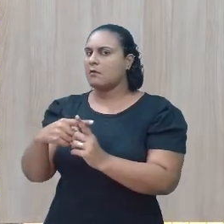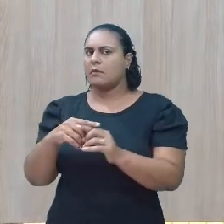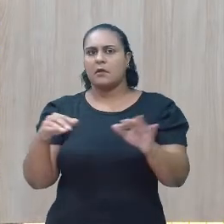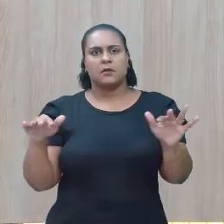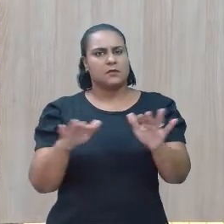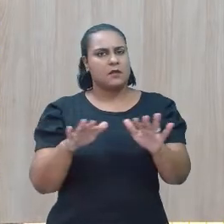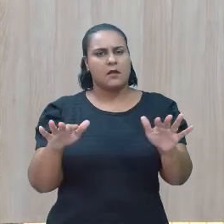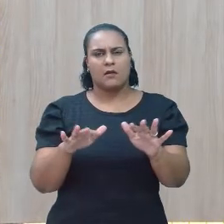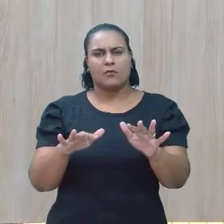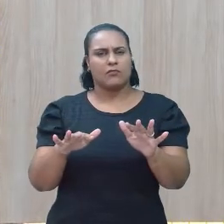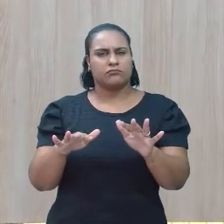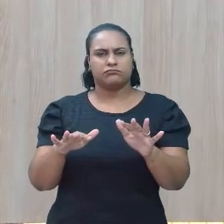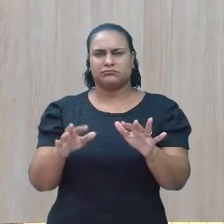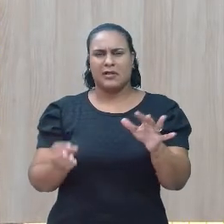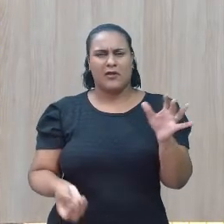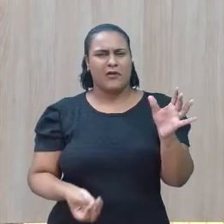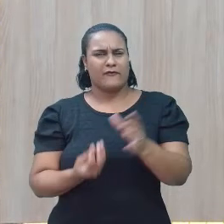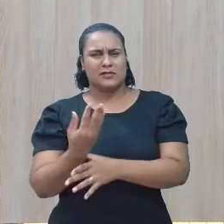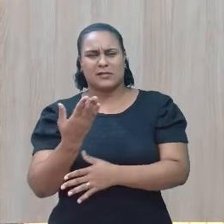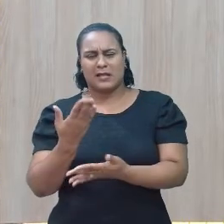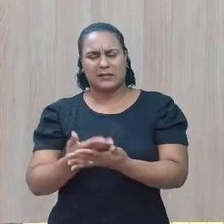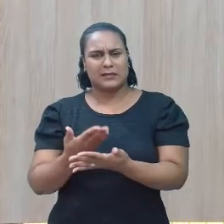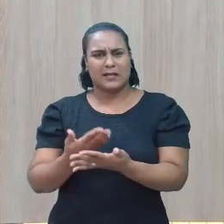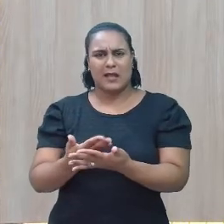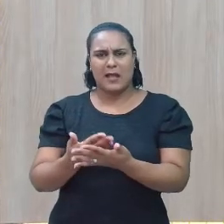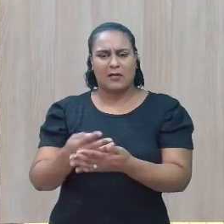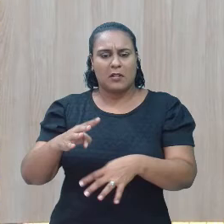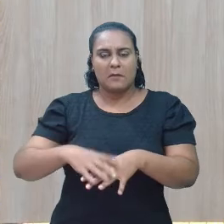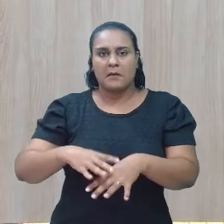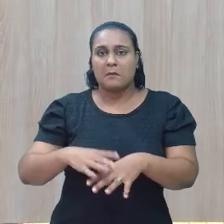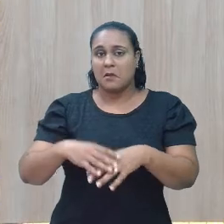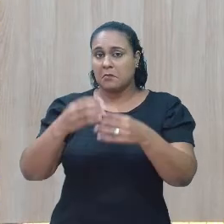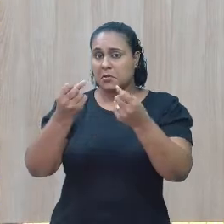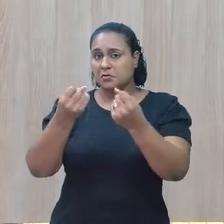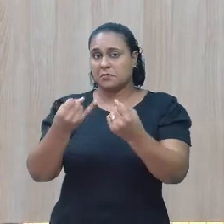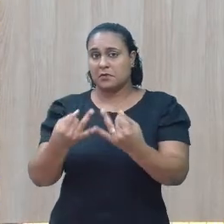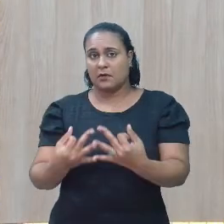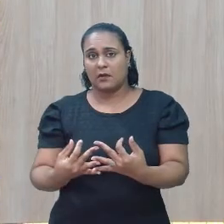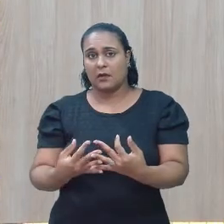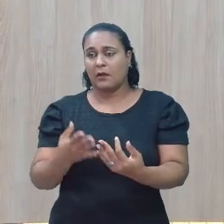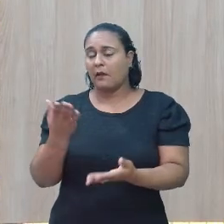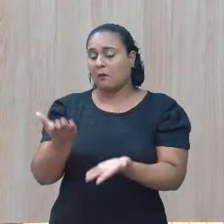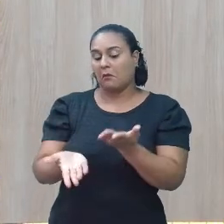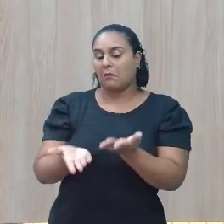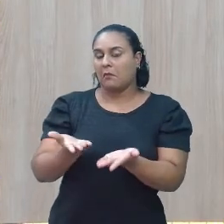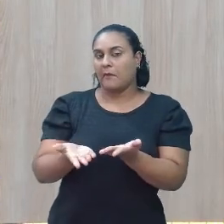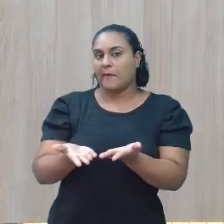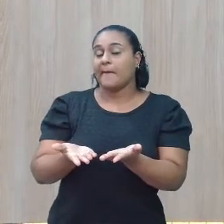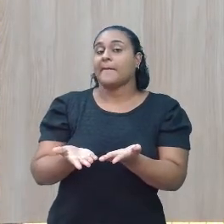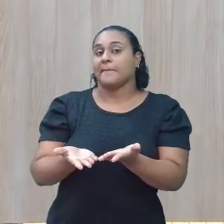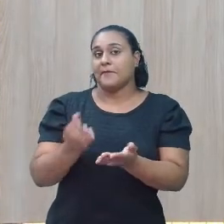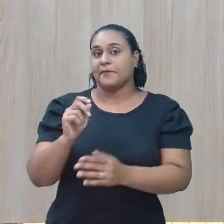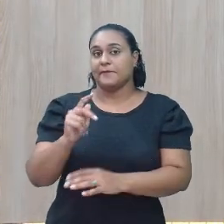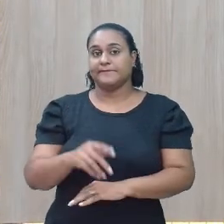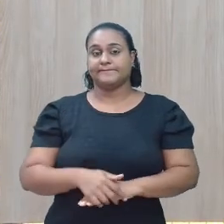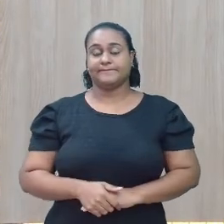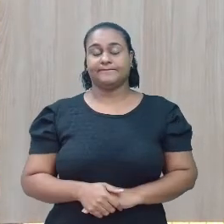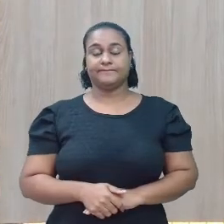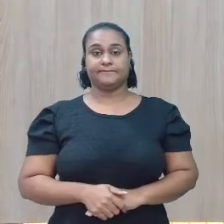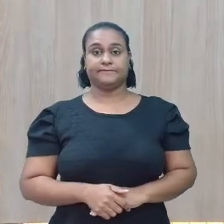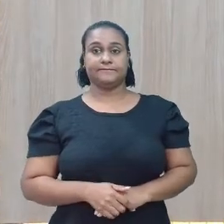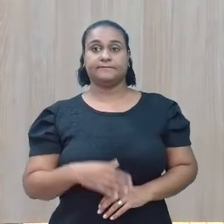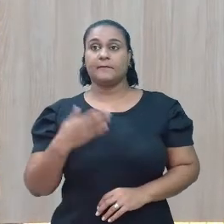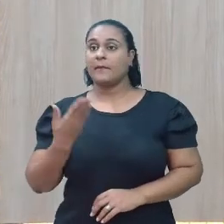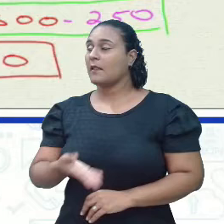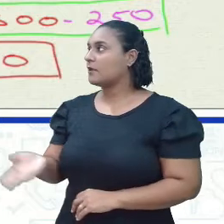É uma invenção das aulas de matemática para explicar aquilo que está no equilíbrio da balança, tá certo? Então,